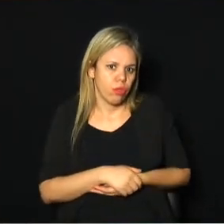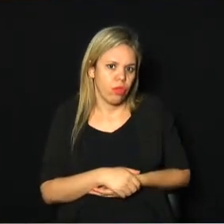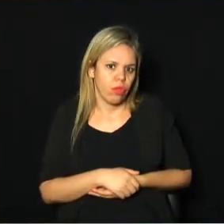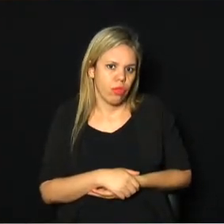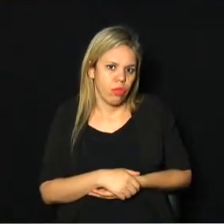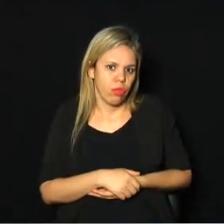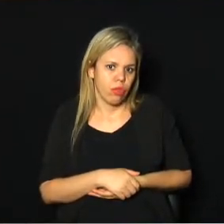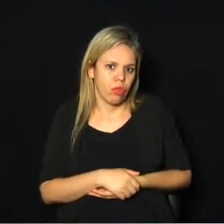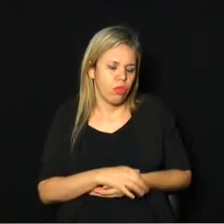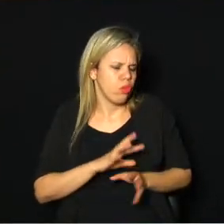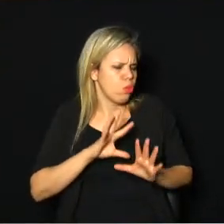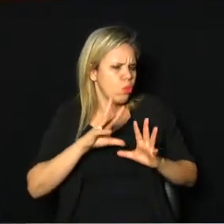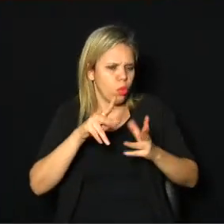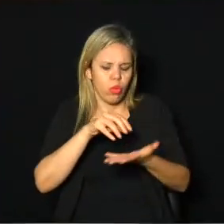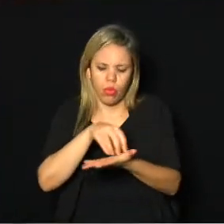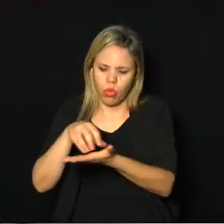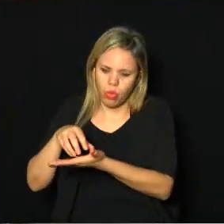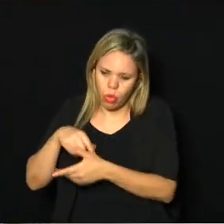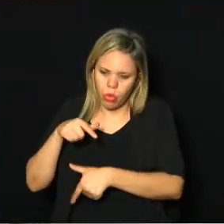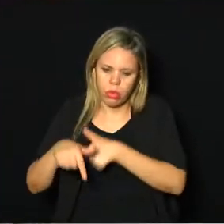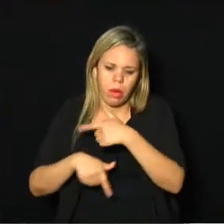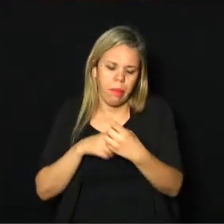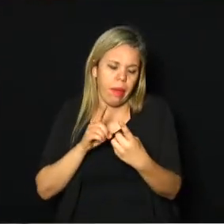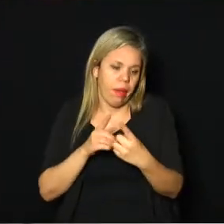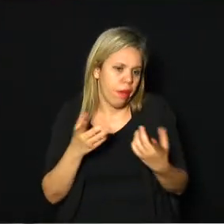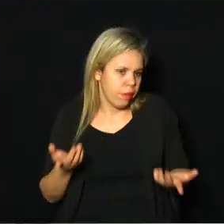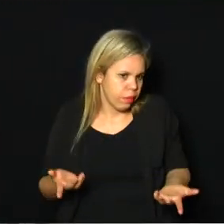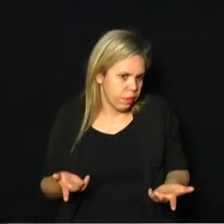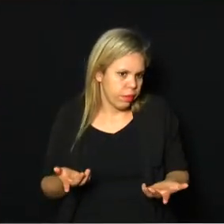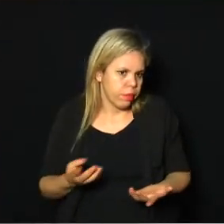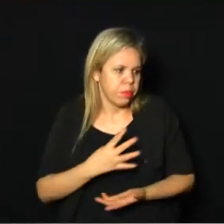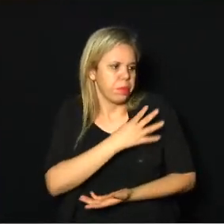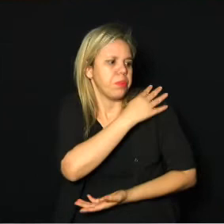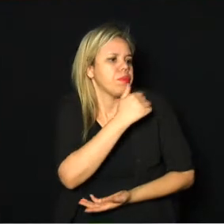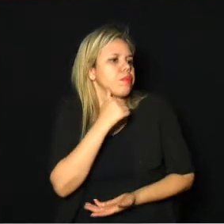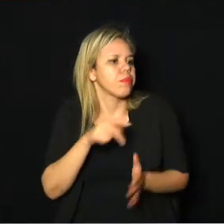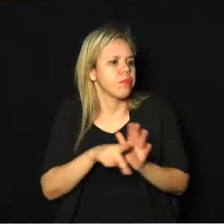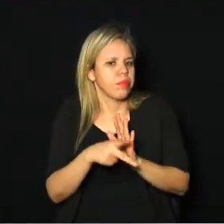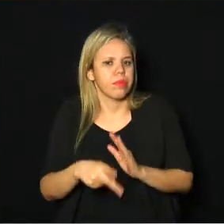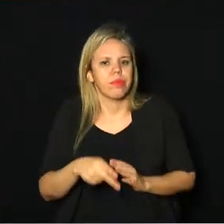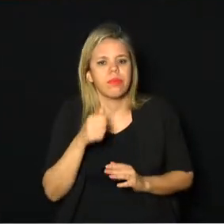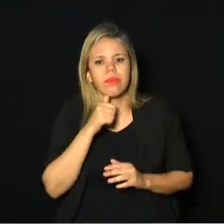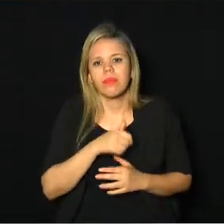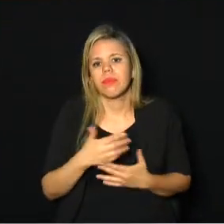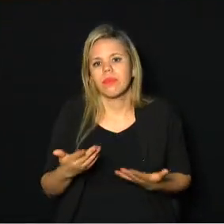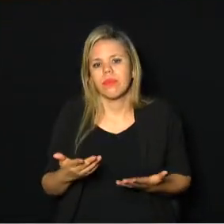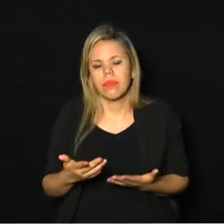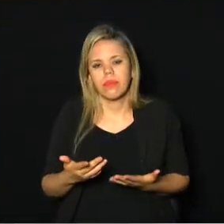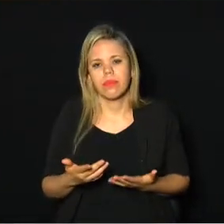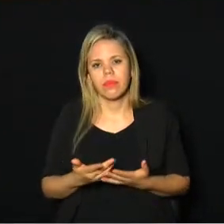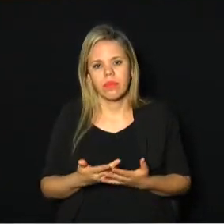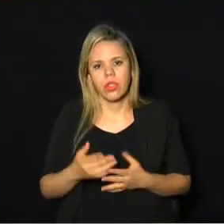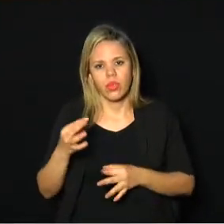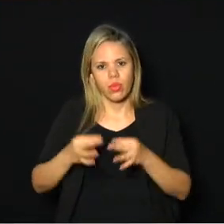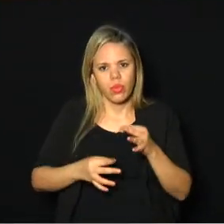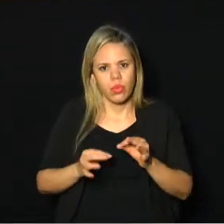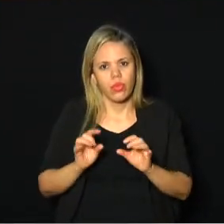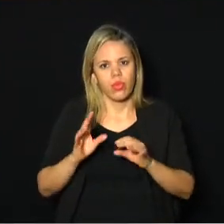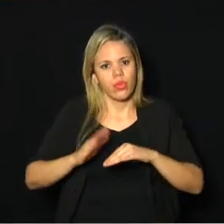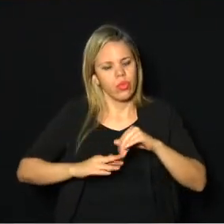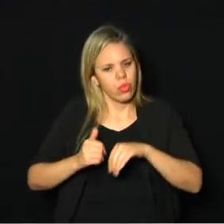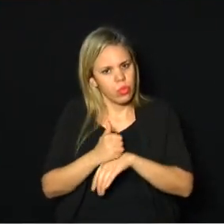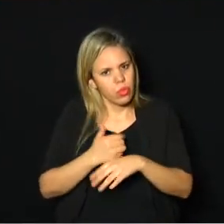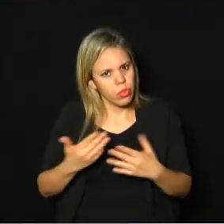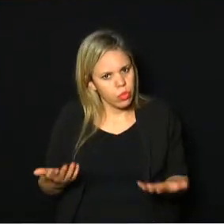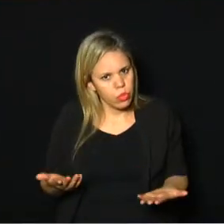os vários serviços, para a Delegacia da Mulher, para a Vara de Juizado Especializado, enfim, né, que a